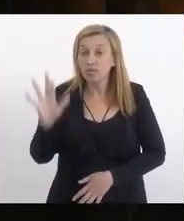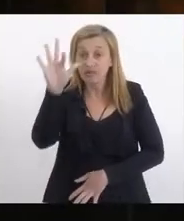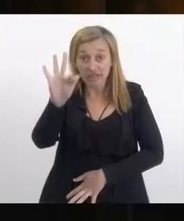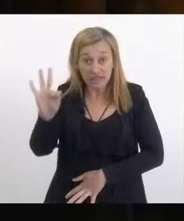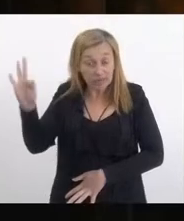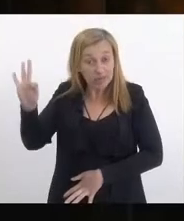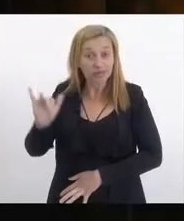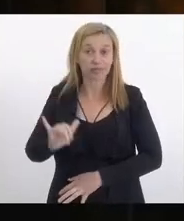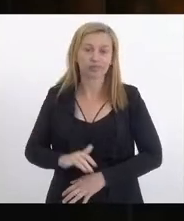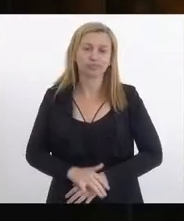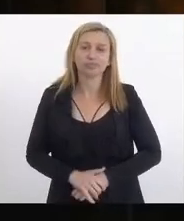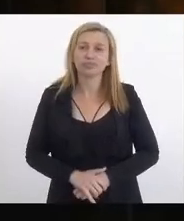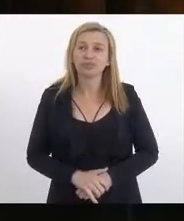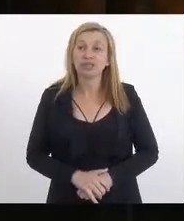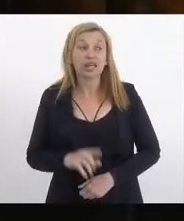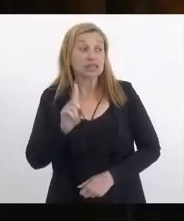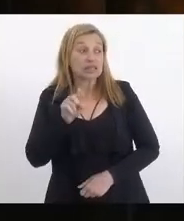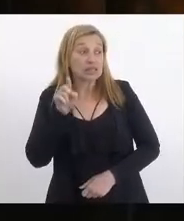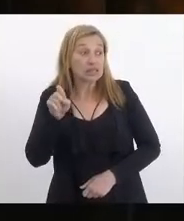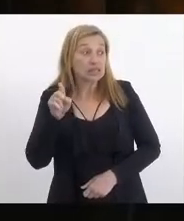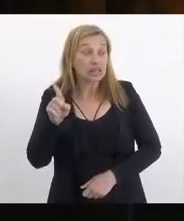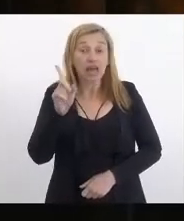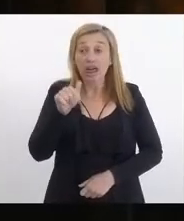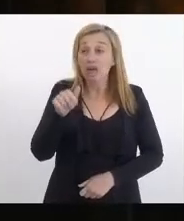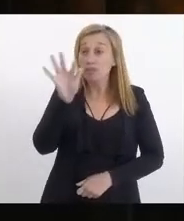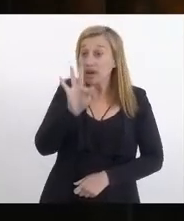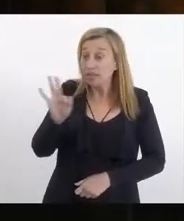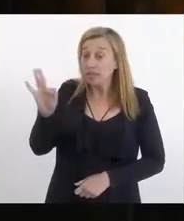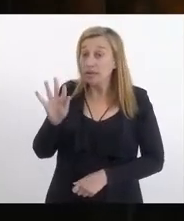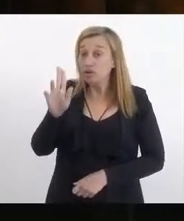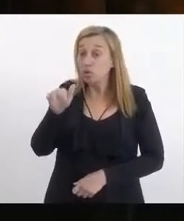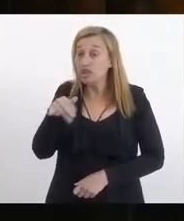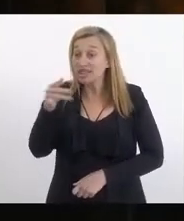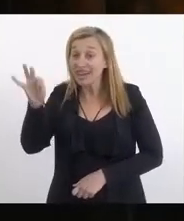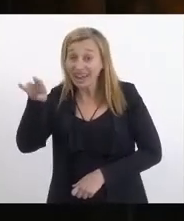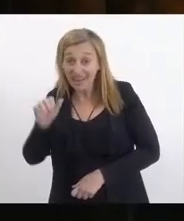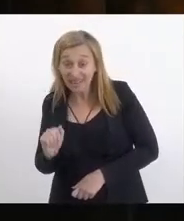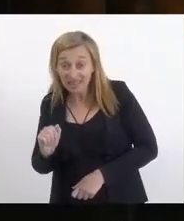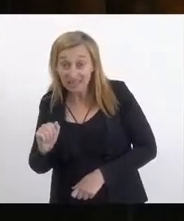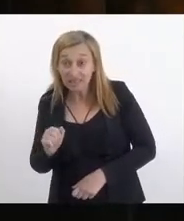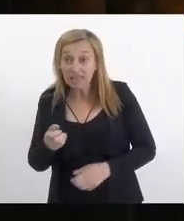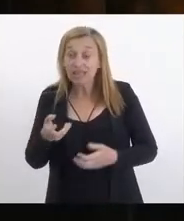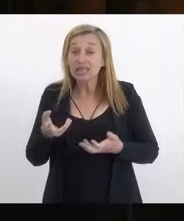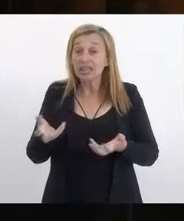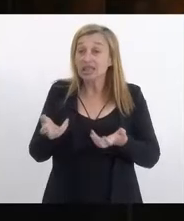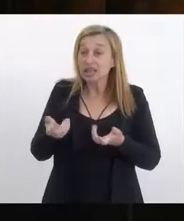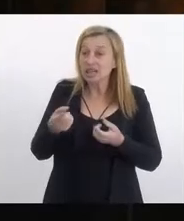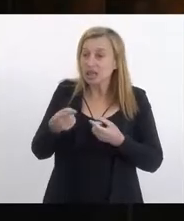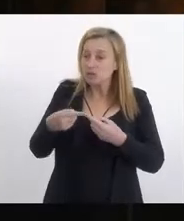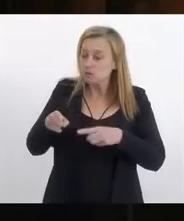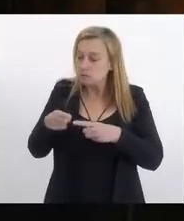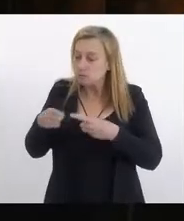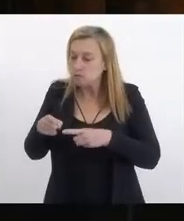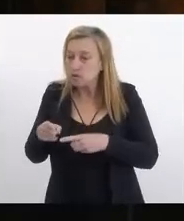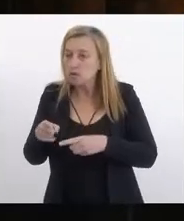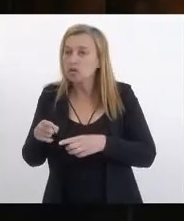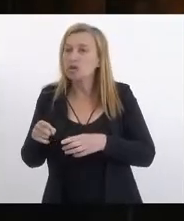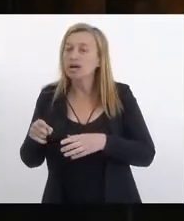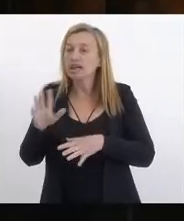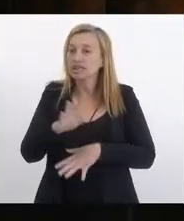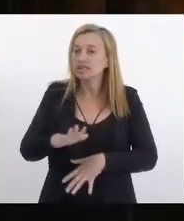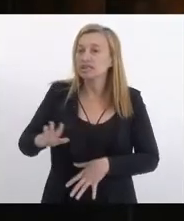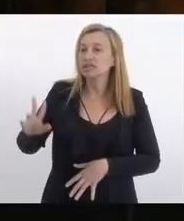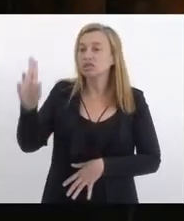federativa, que isto aqui é uma república unitária, e querer impor às unidades